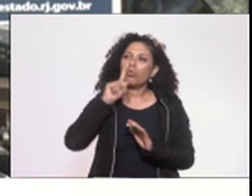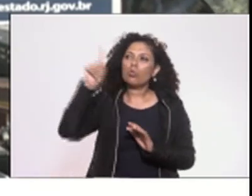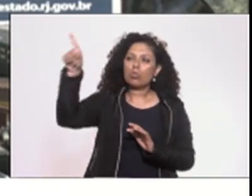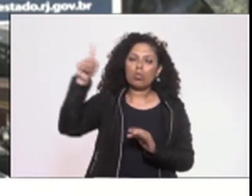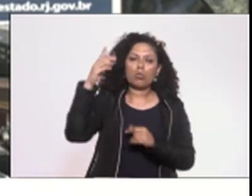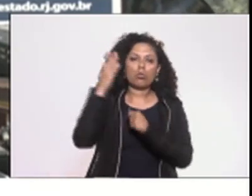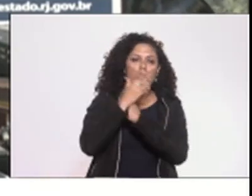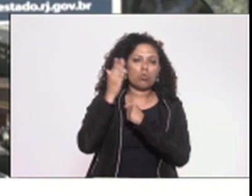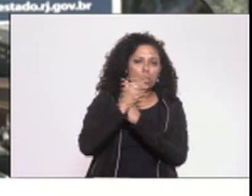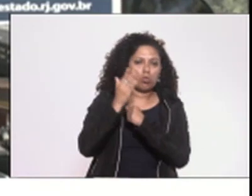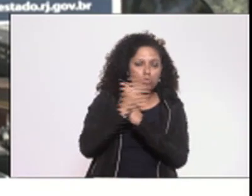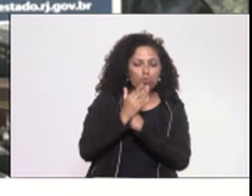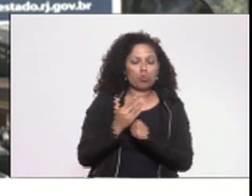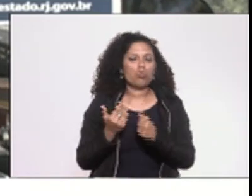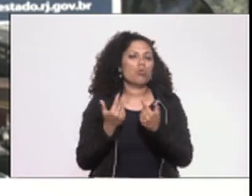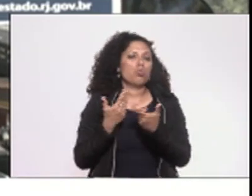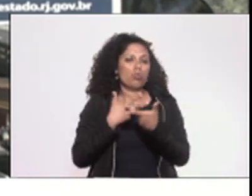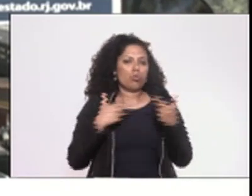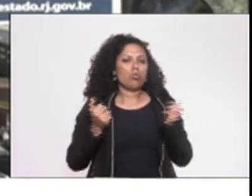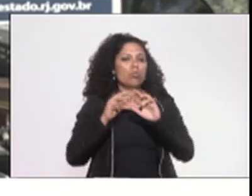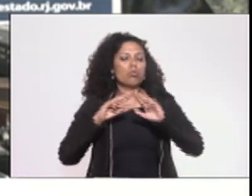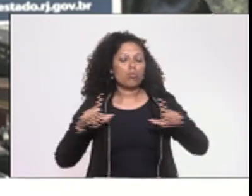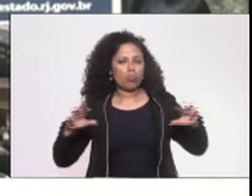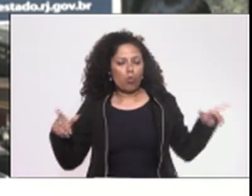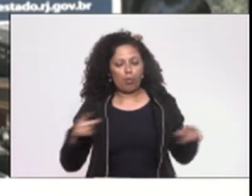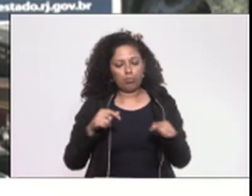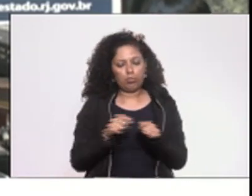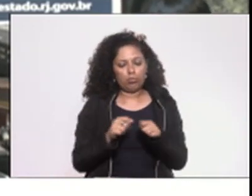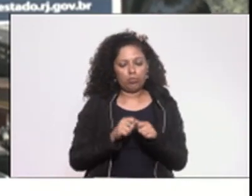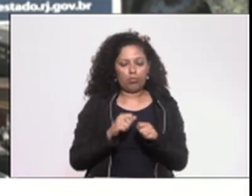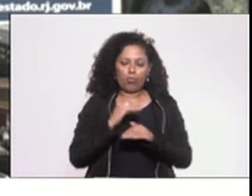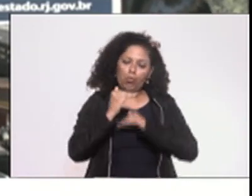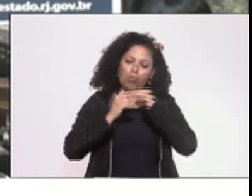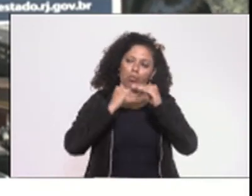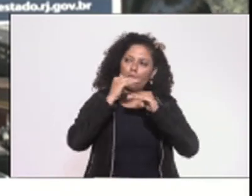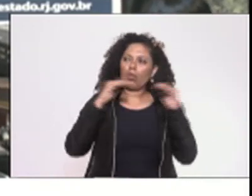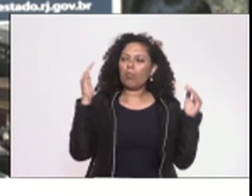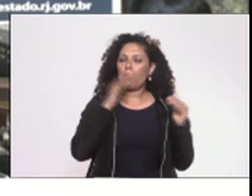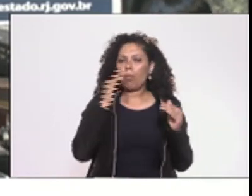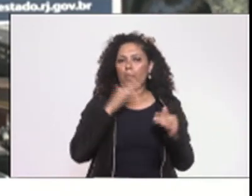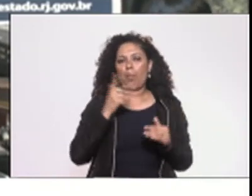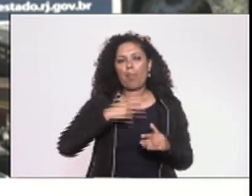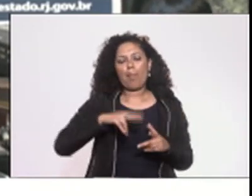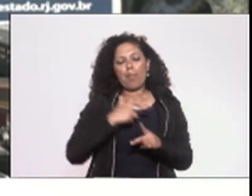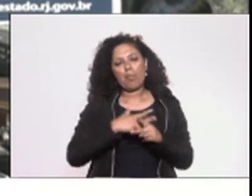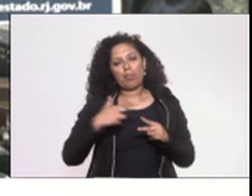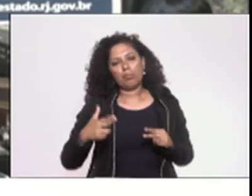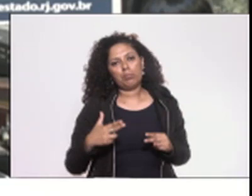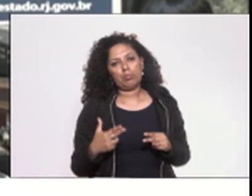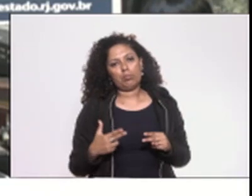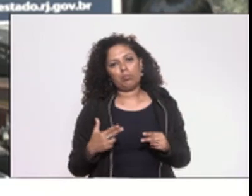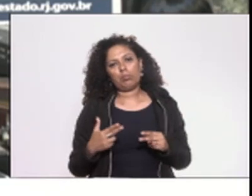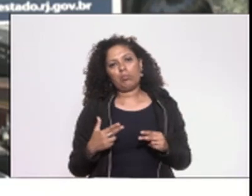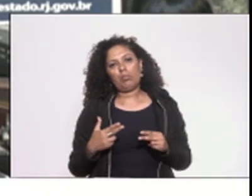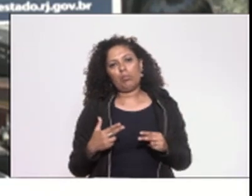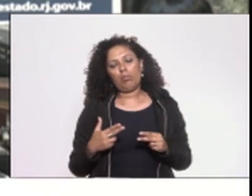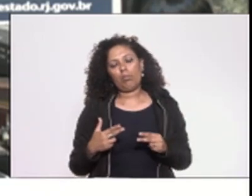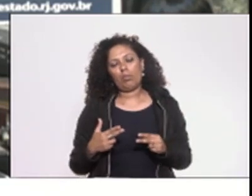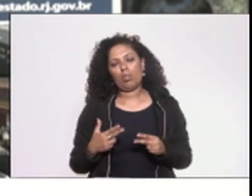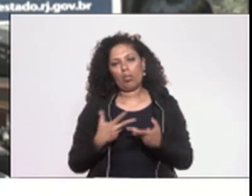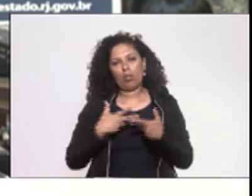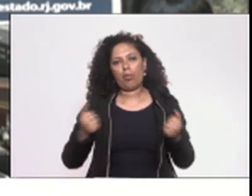Google, o PayPal, o Dropbox, e a gente fez um programa de aceleração lá também. Nós ganhamos alguns prêmios ao longo